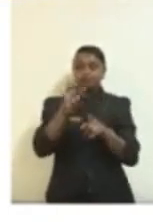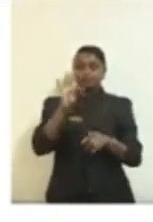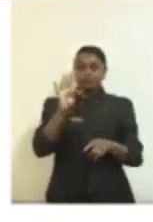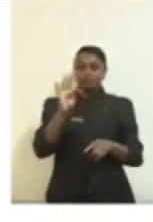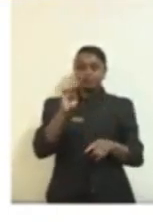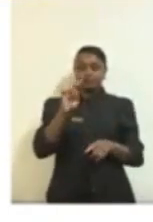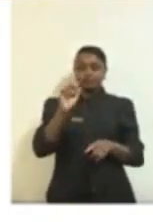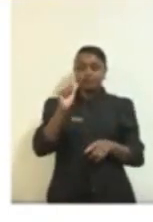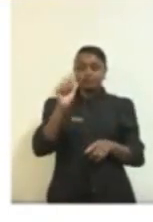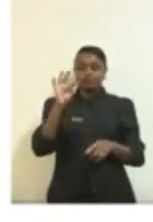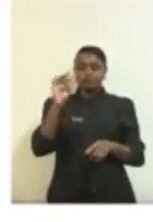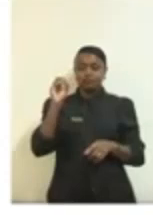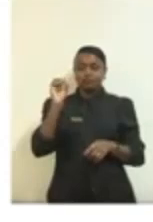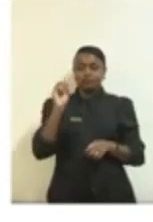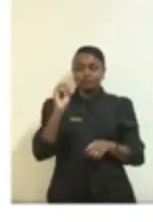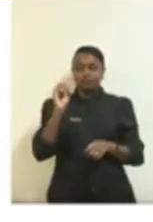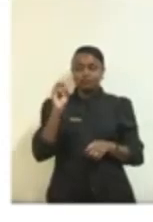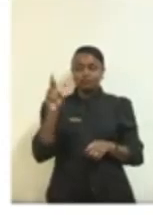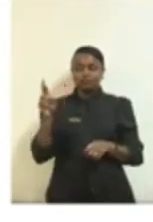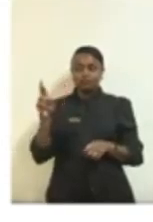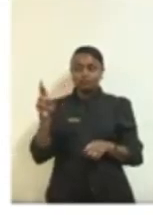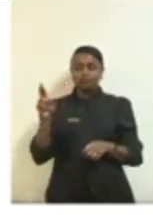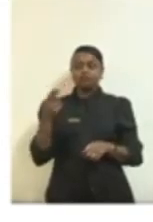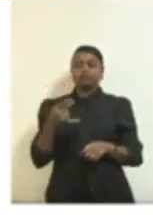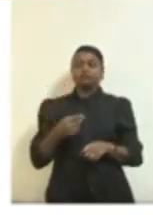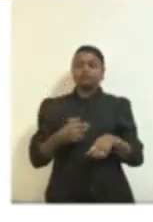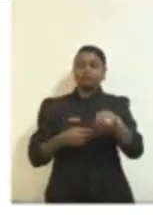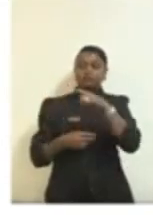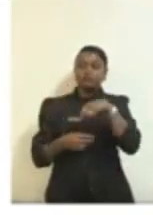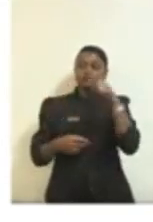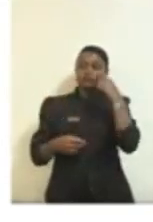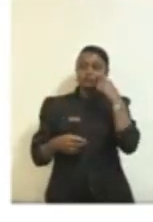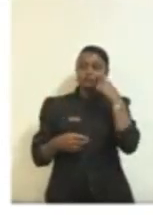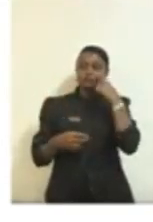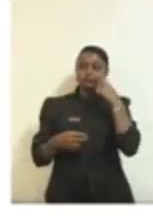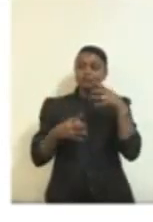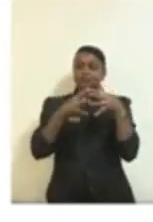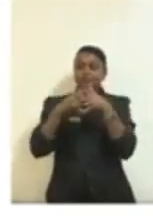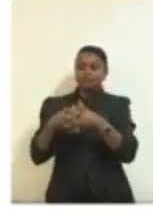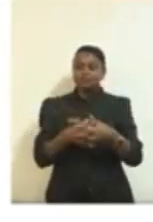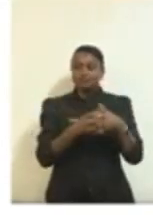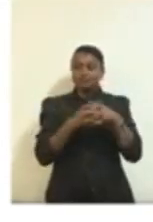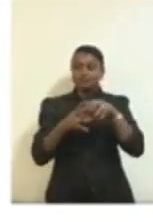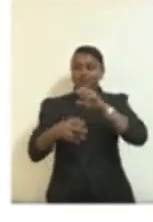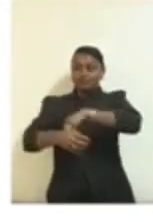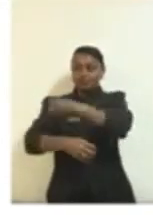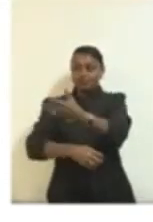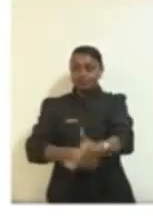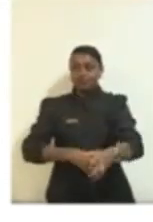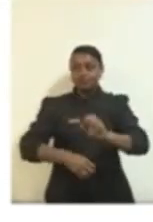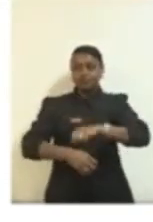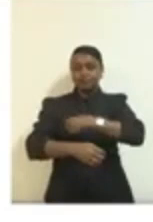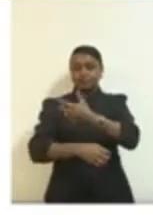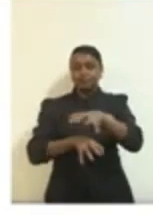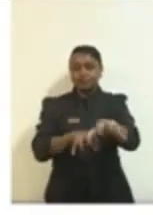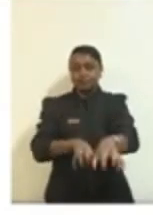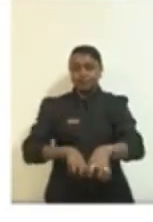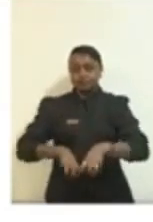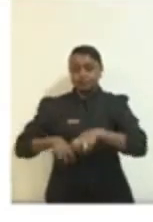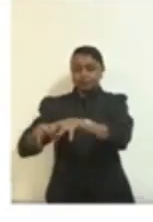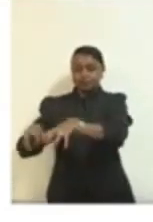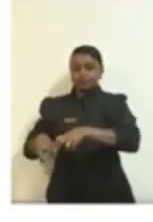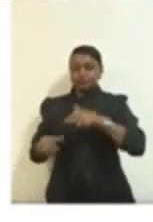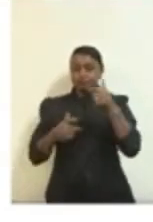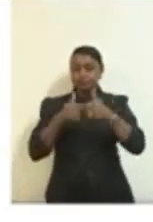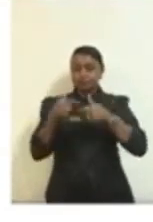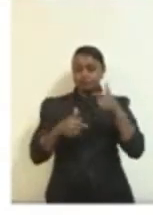pouco, né, que é uma iniciativa do Rodrigo, essa máquina coletadeira de sementes nativas, que é um dos grandes gargalos, não ter sementes, né?